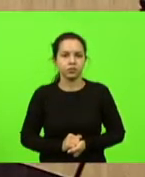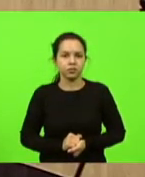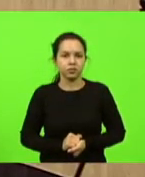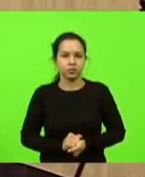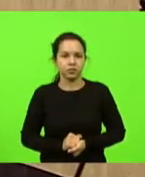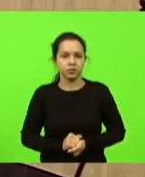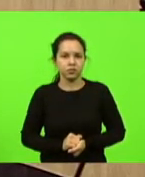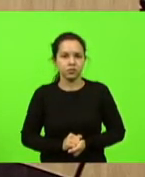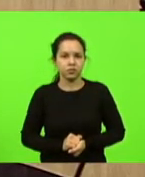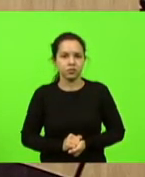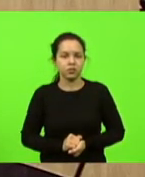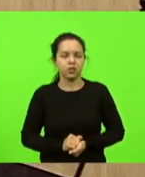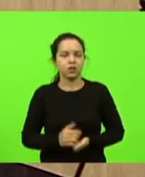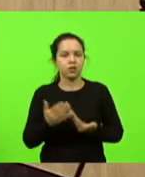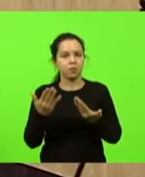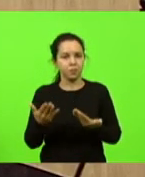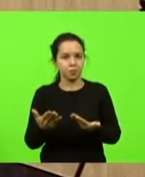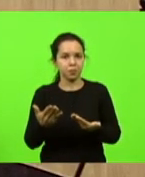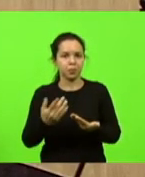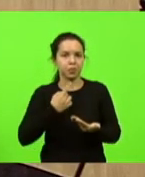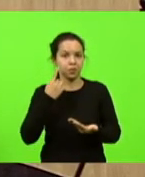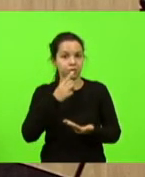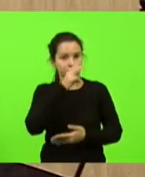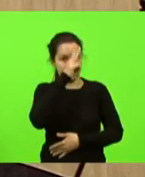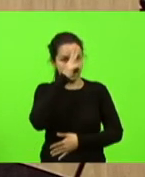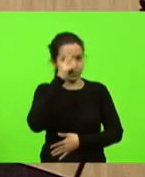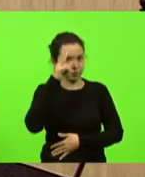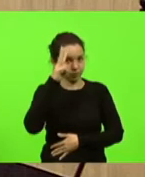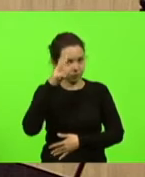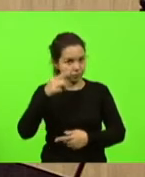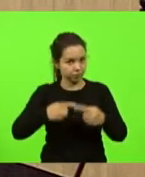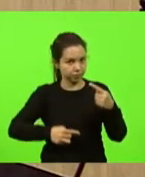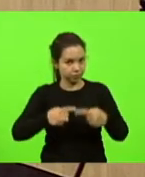Eu fui citado. Pela ordem, deputado Vonney Weber, para a discussão.